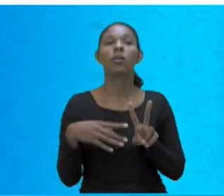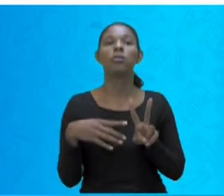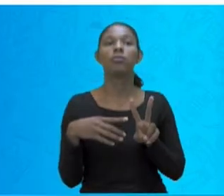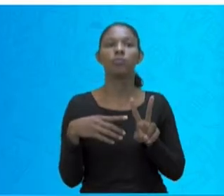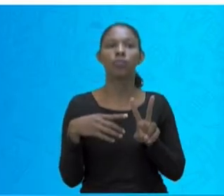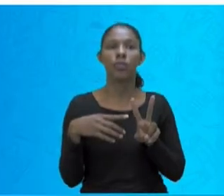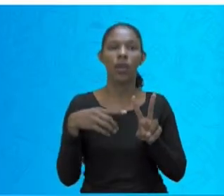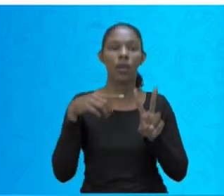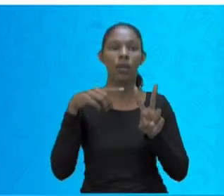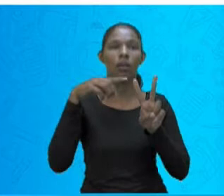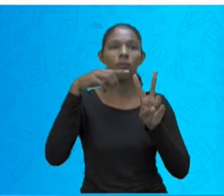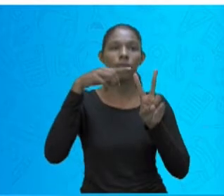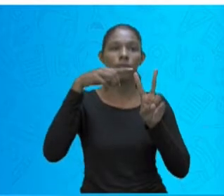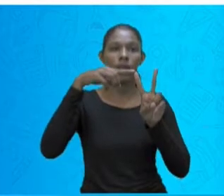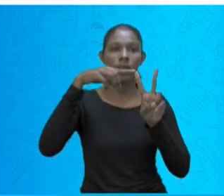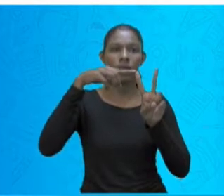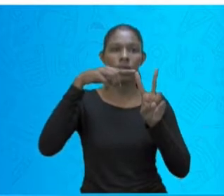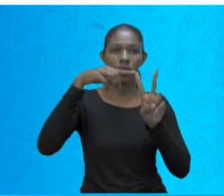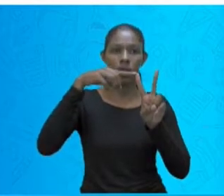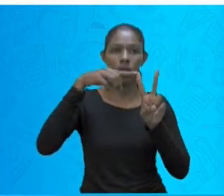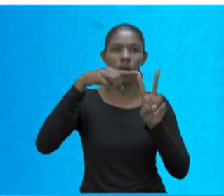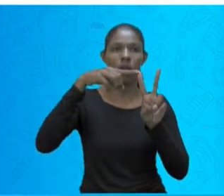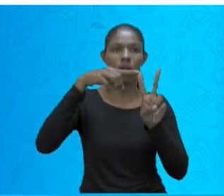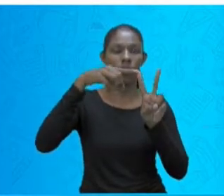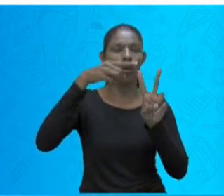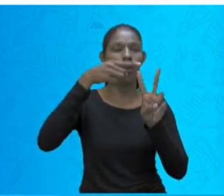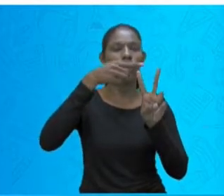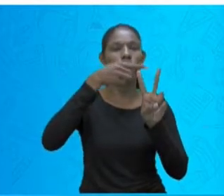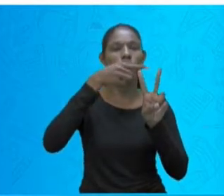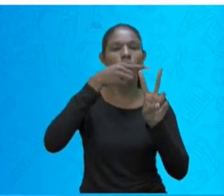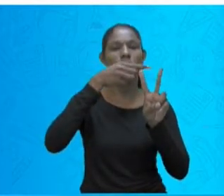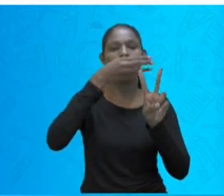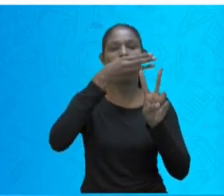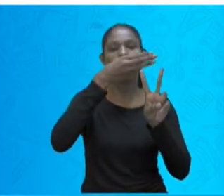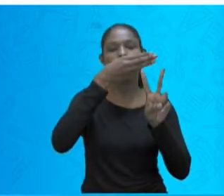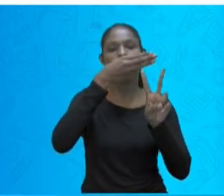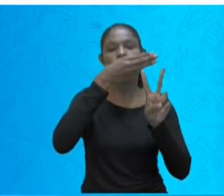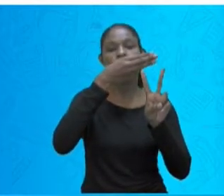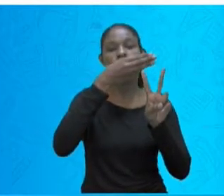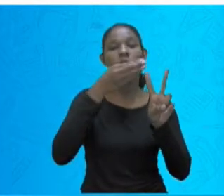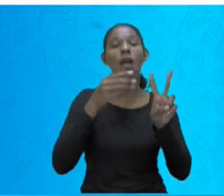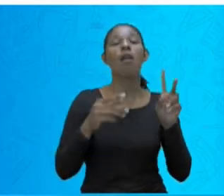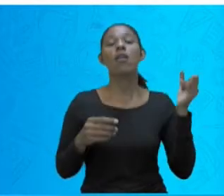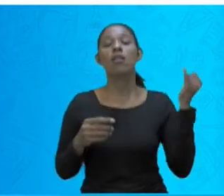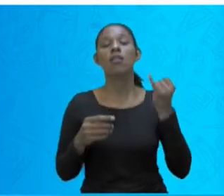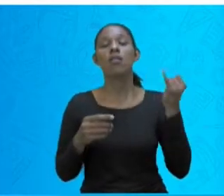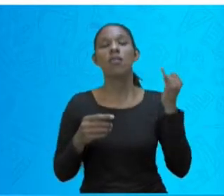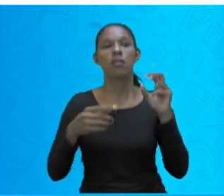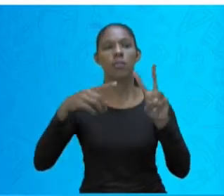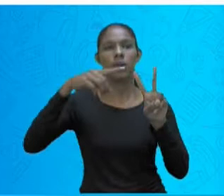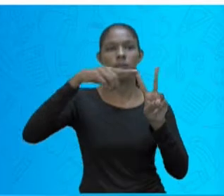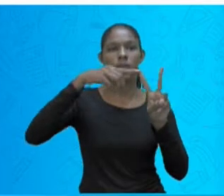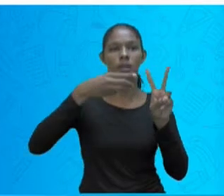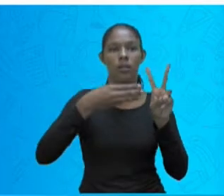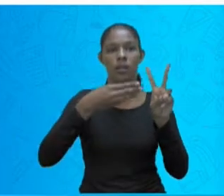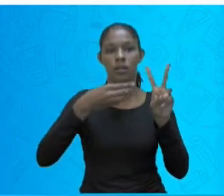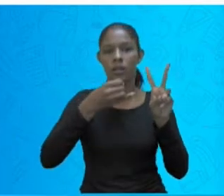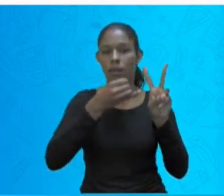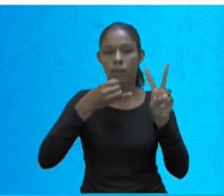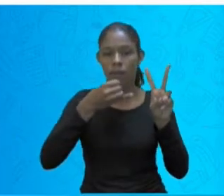Expoente ímpar e radicando o negativo, o resultado vai ser negativo. Então, eu